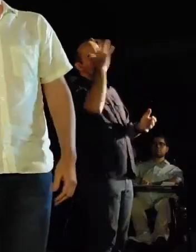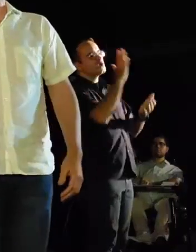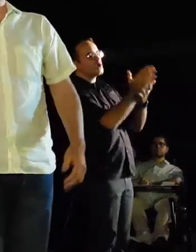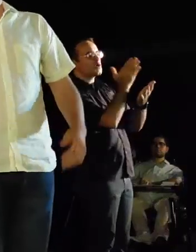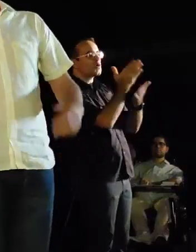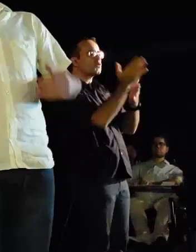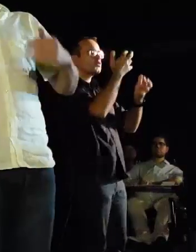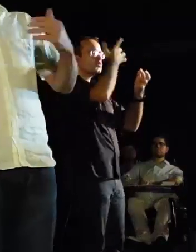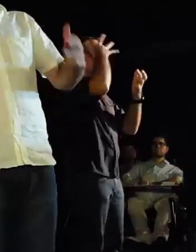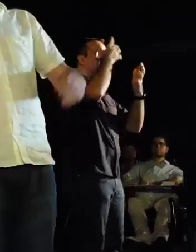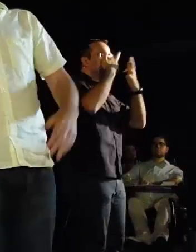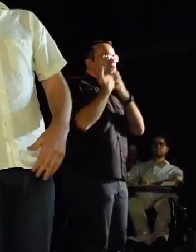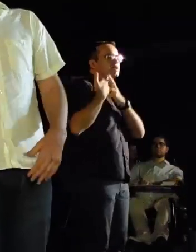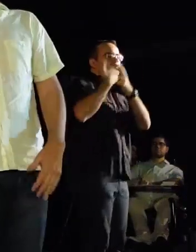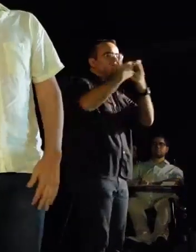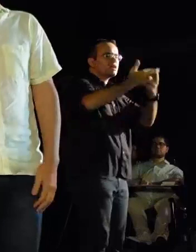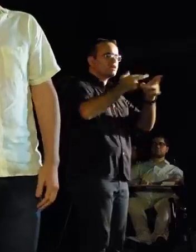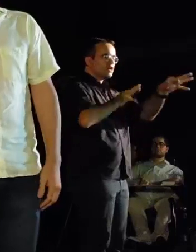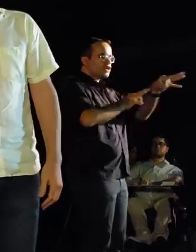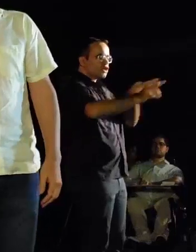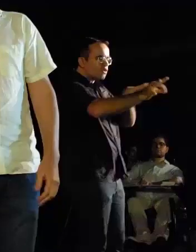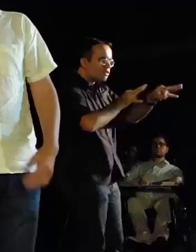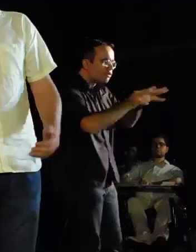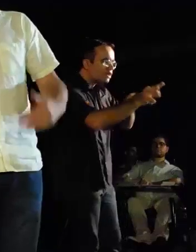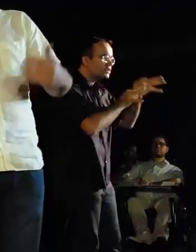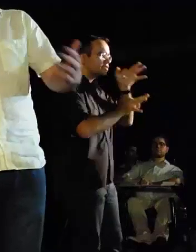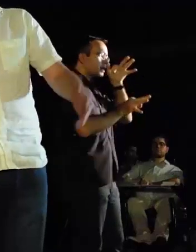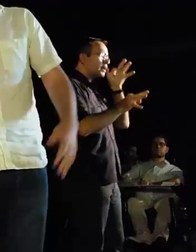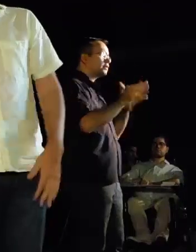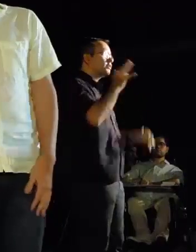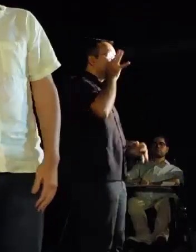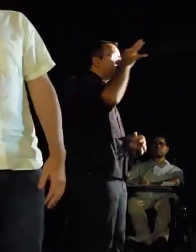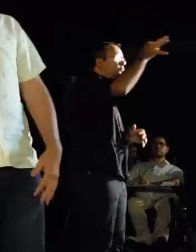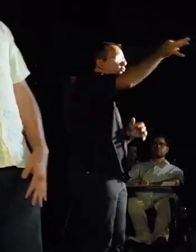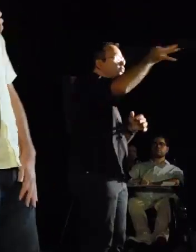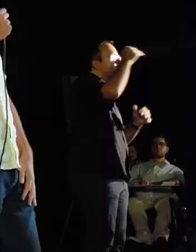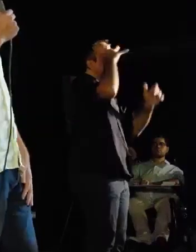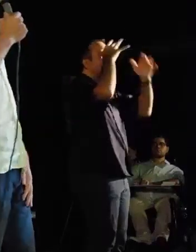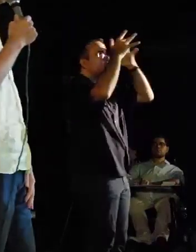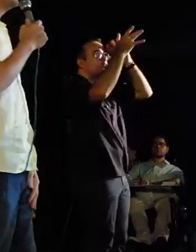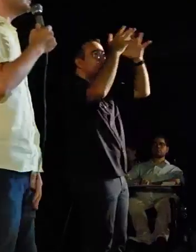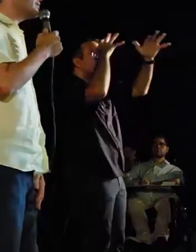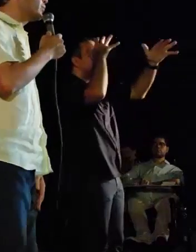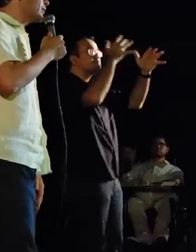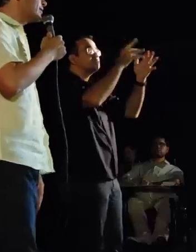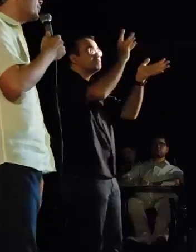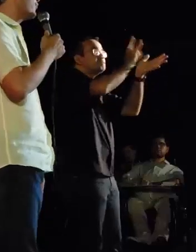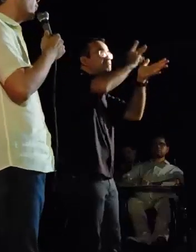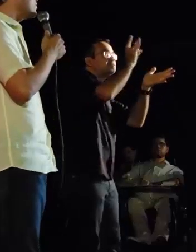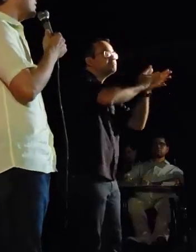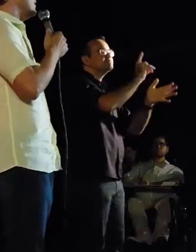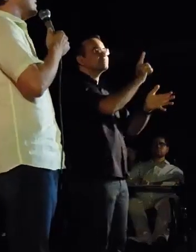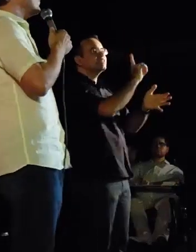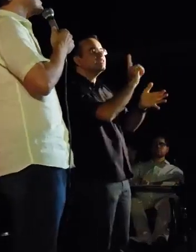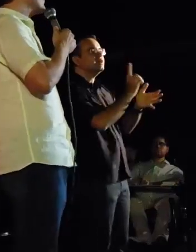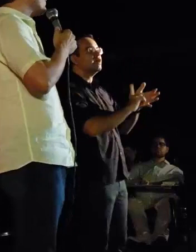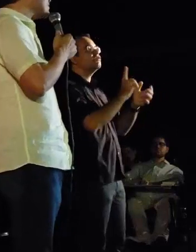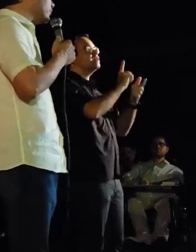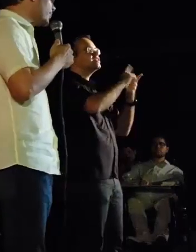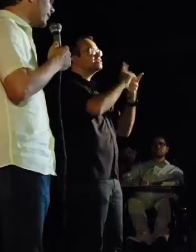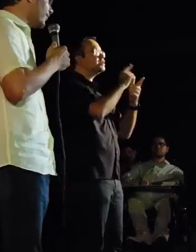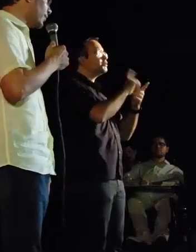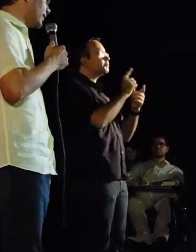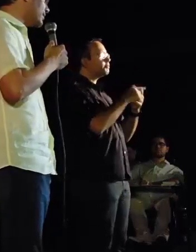outras coisas, uma segurança de ordem, uma segurança de um futuro ilusório, uma segurança de força e um